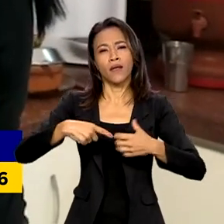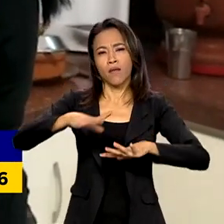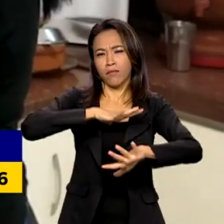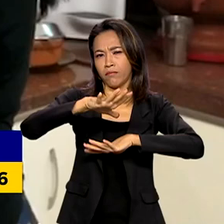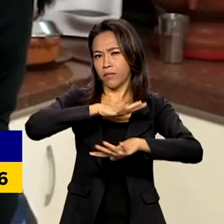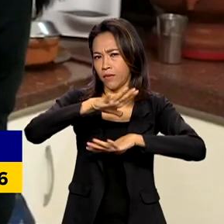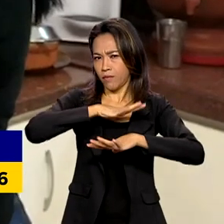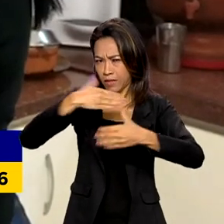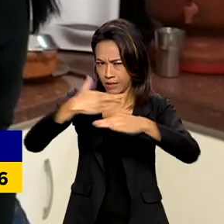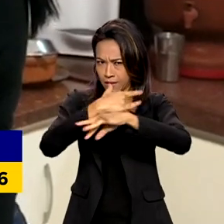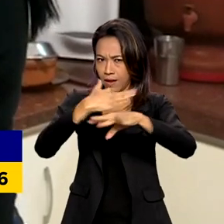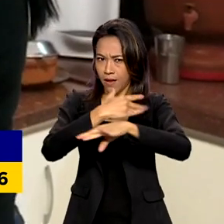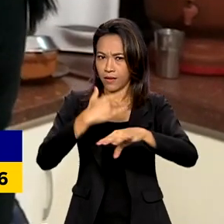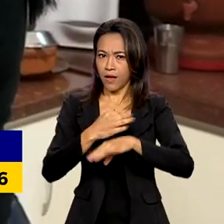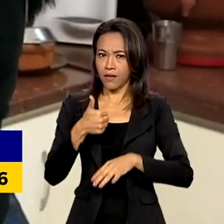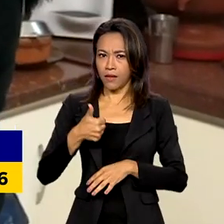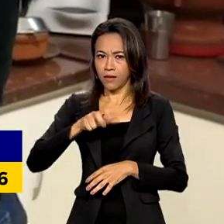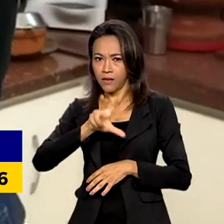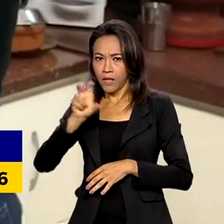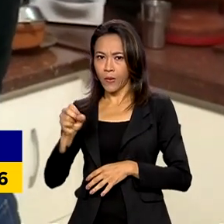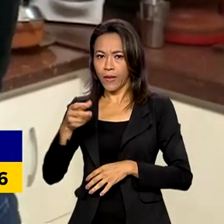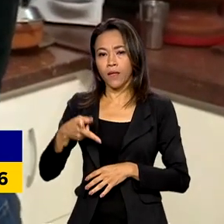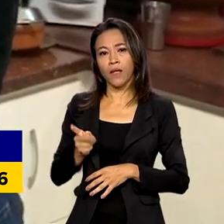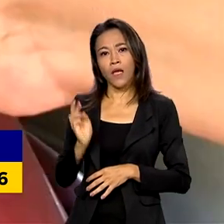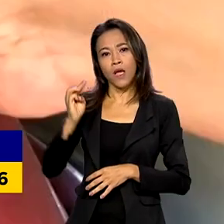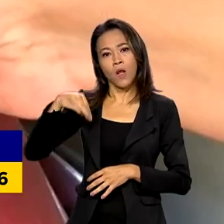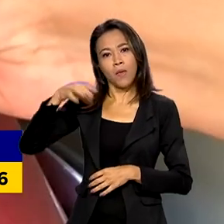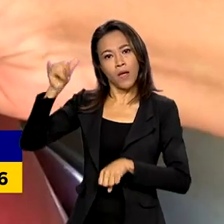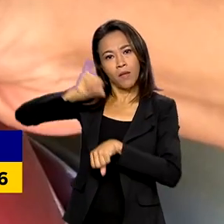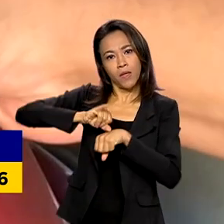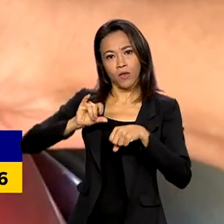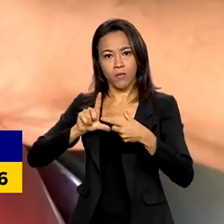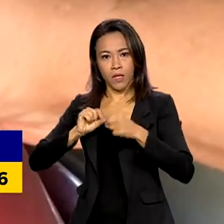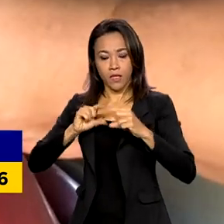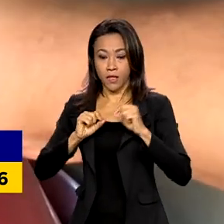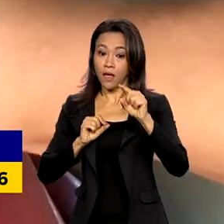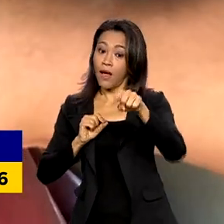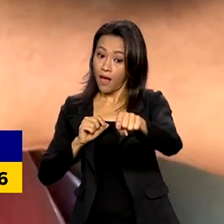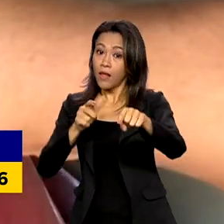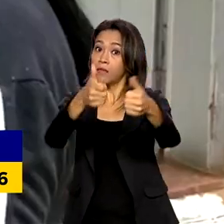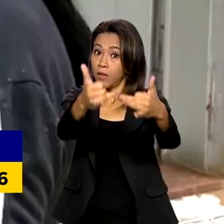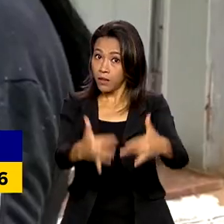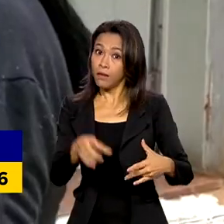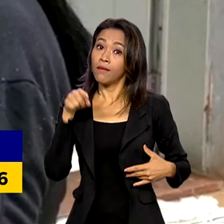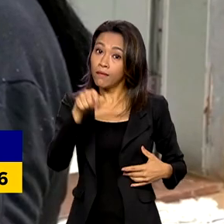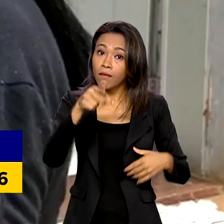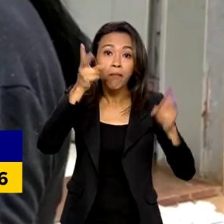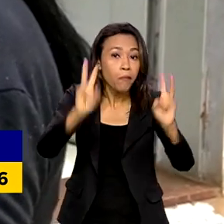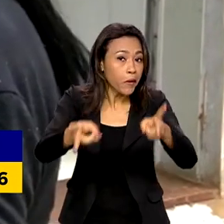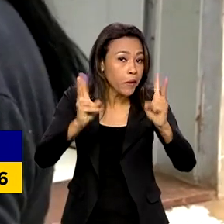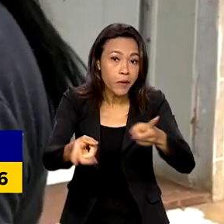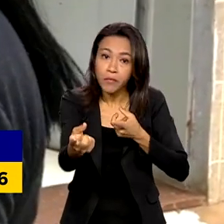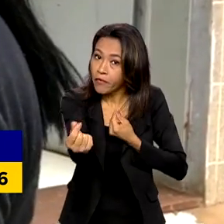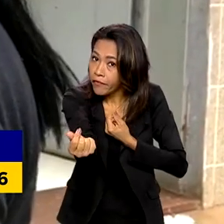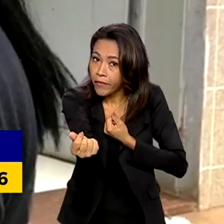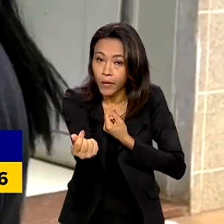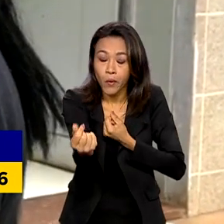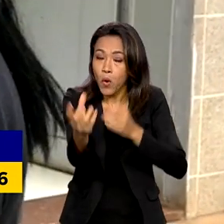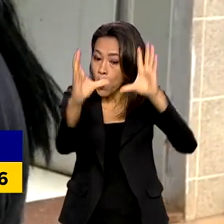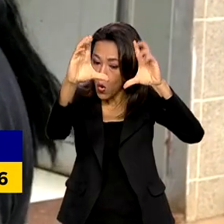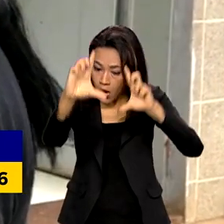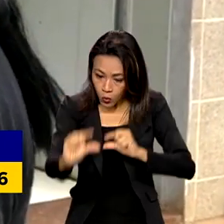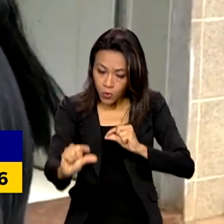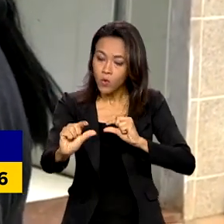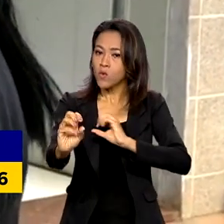Brasília. Segundo ela, as distribuidoras de lá continuam praticando os mesmos valores cobrados antes da